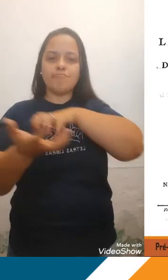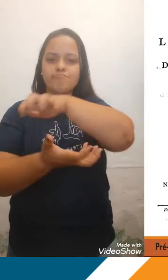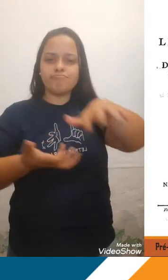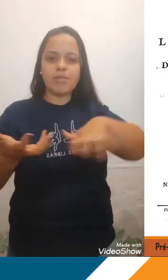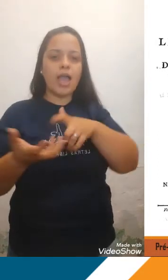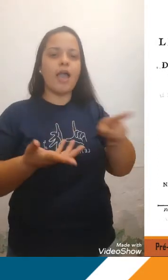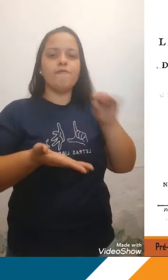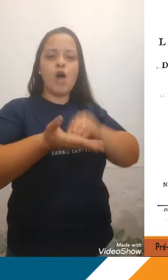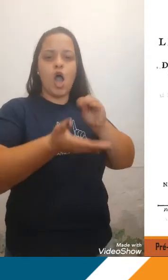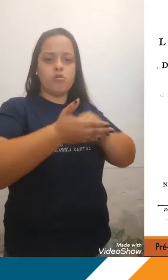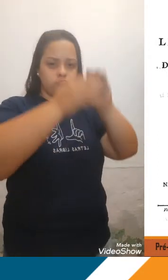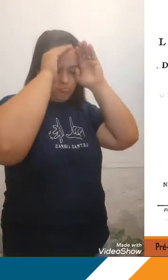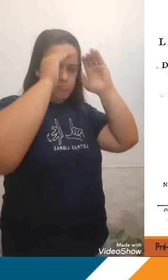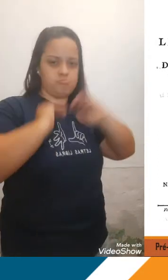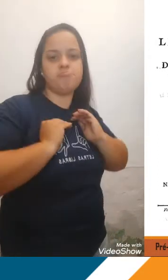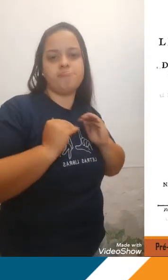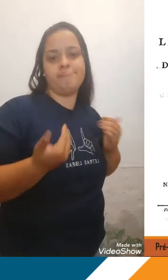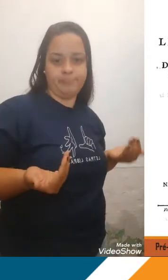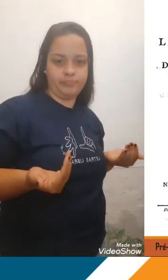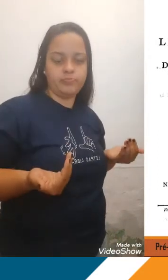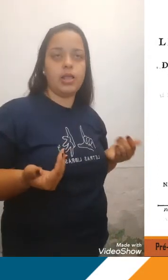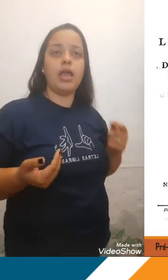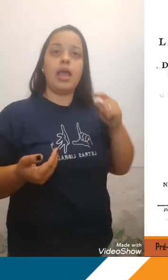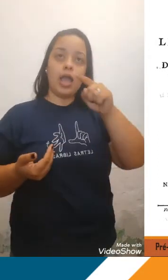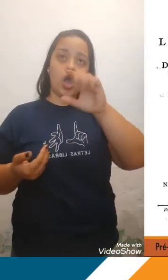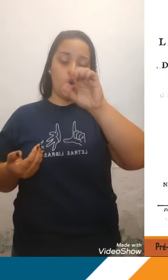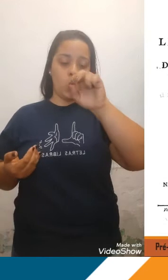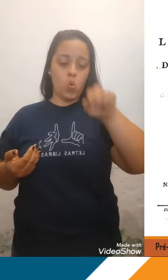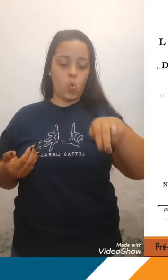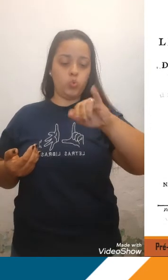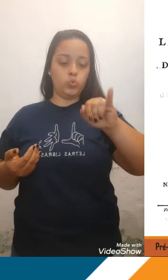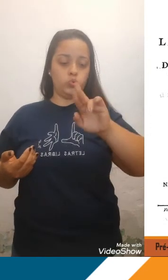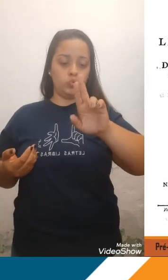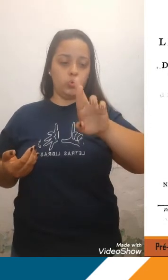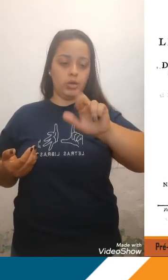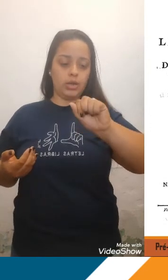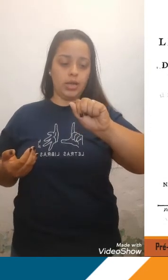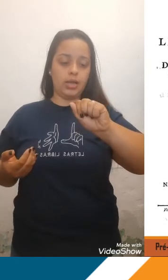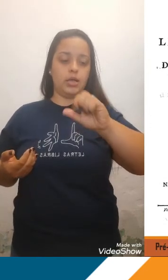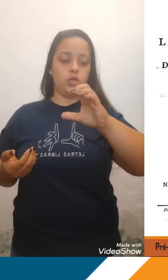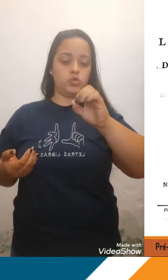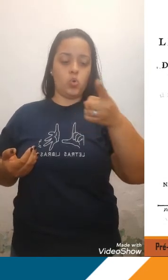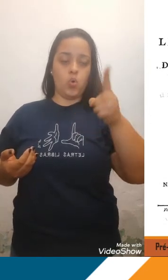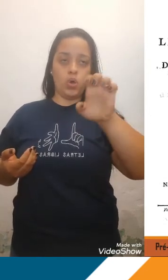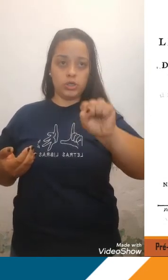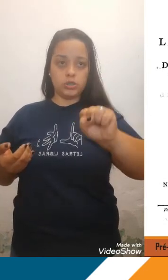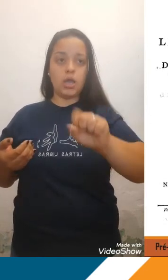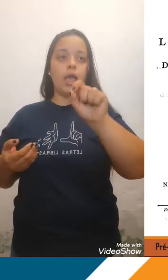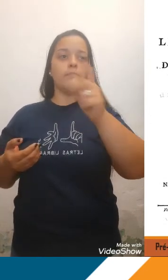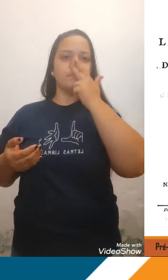a infidelidade em relação aos seus mandos. As conjurações, portanto, são movimentos políticos de claro